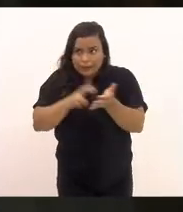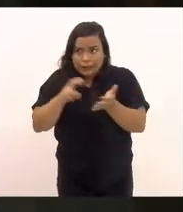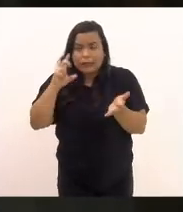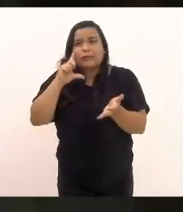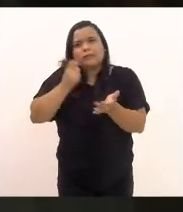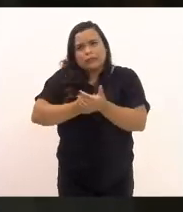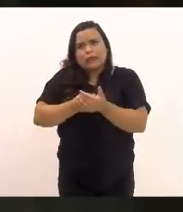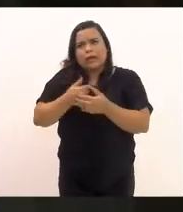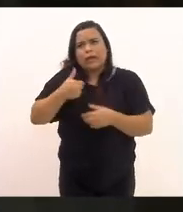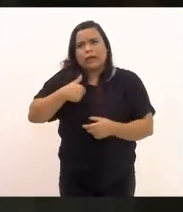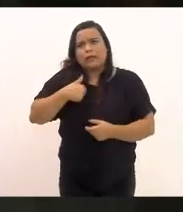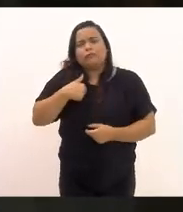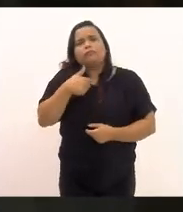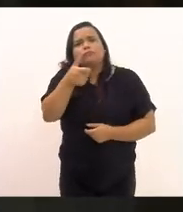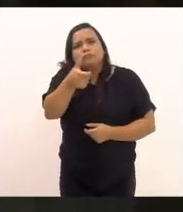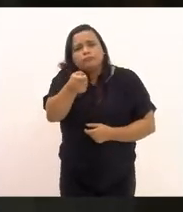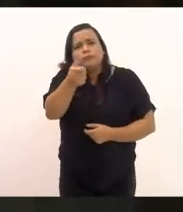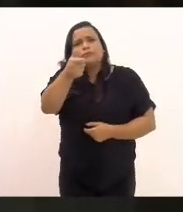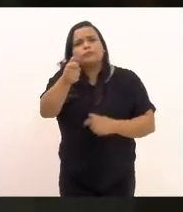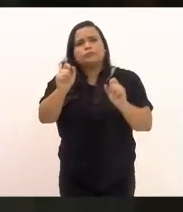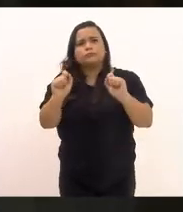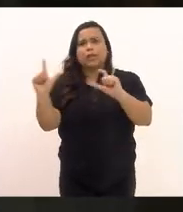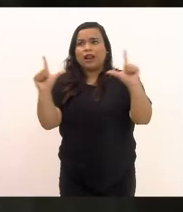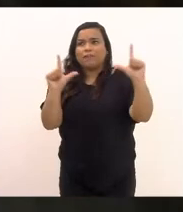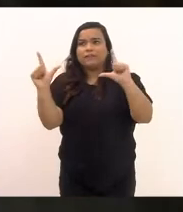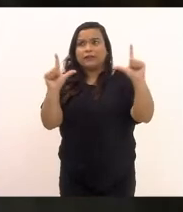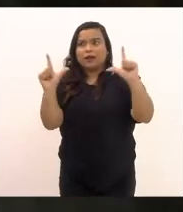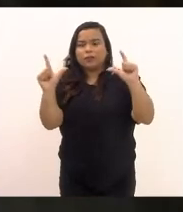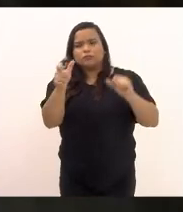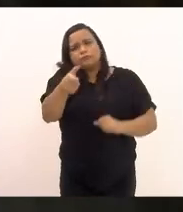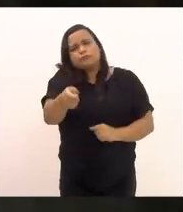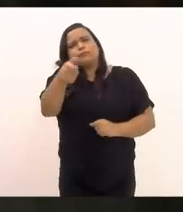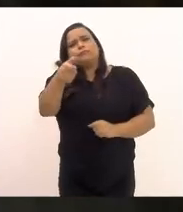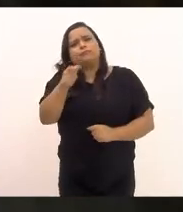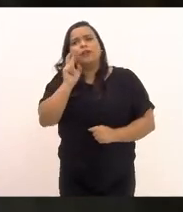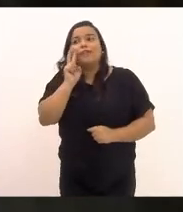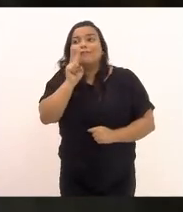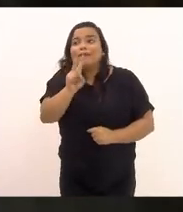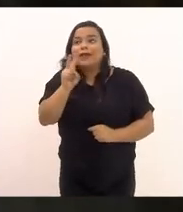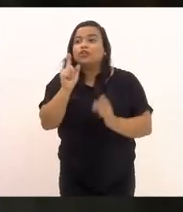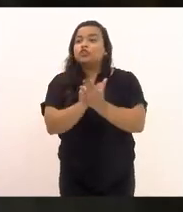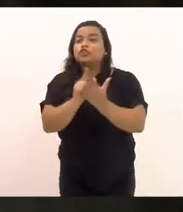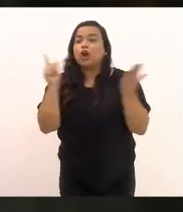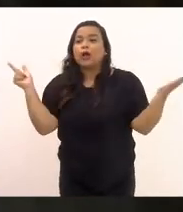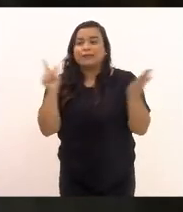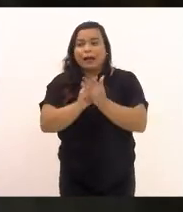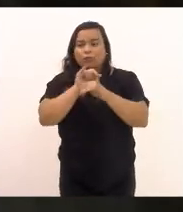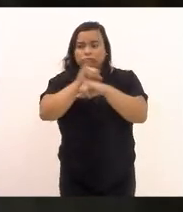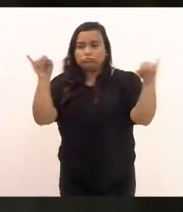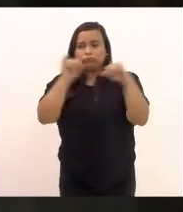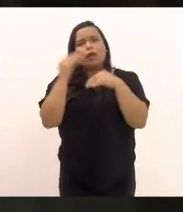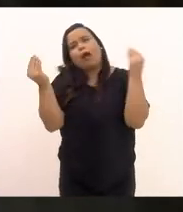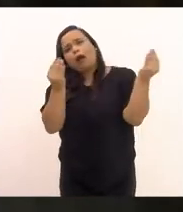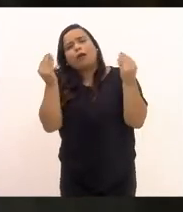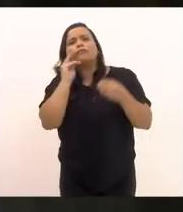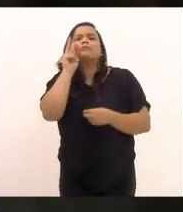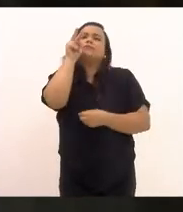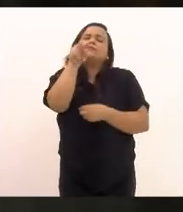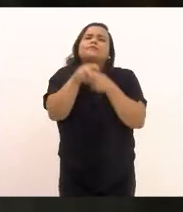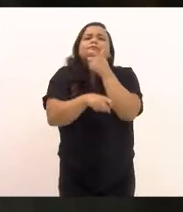eu liguei a televisão para ver o noticiário. E